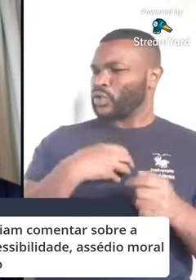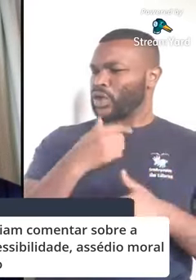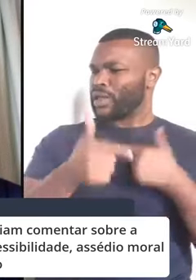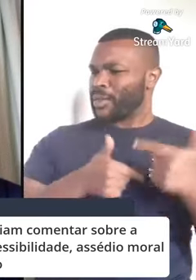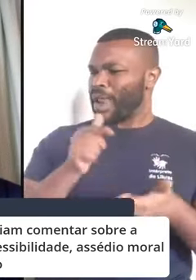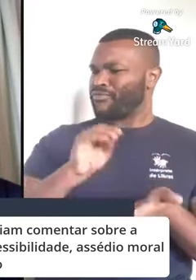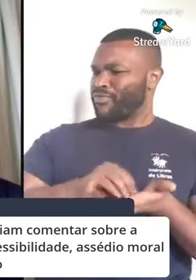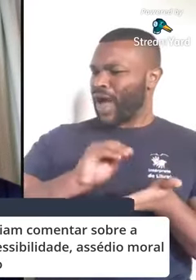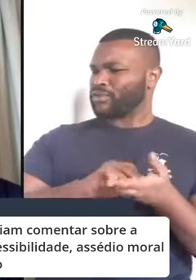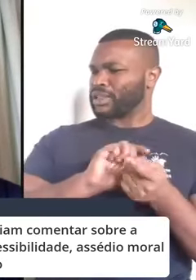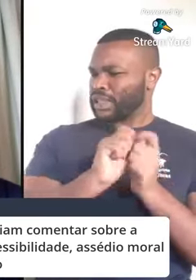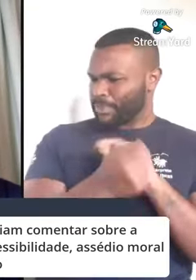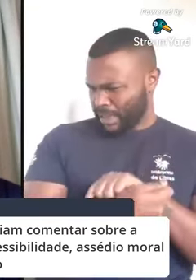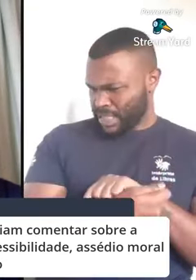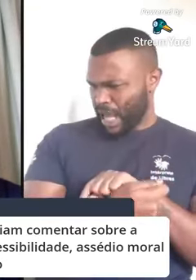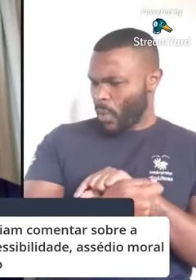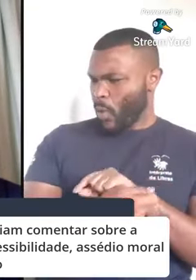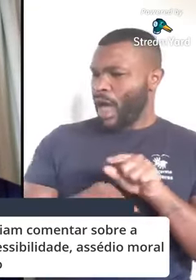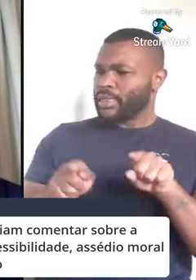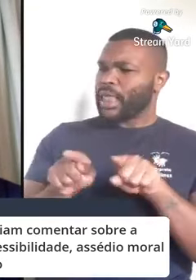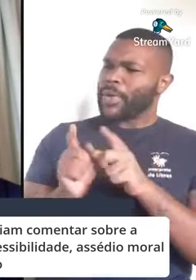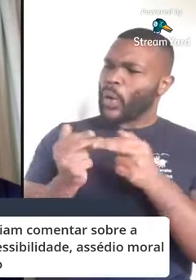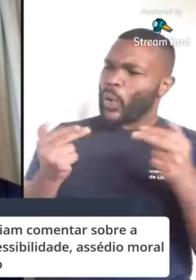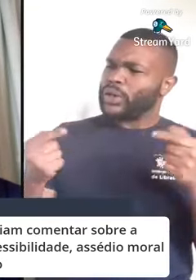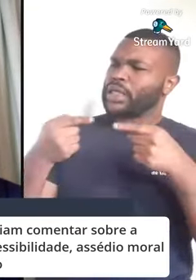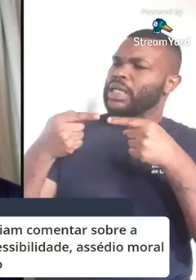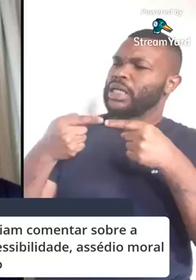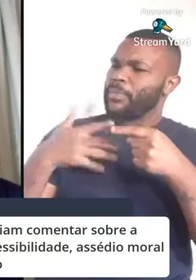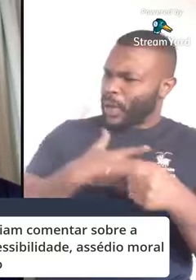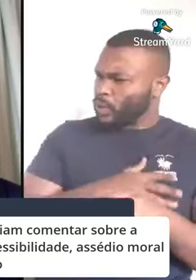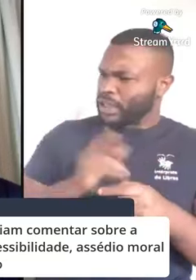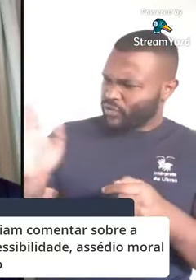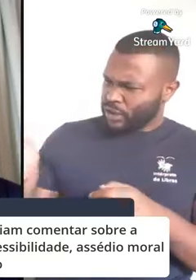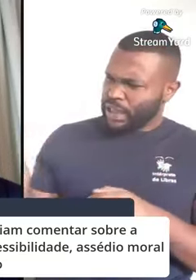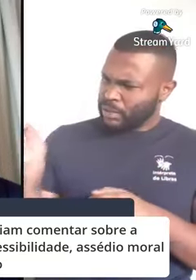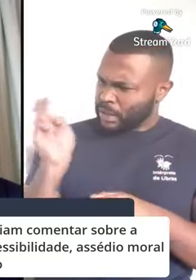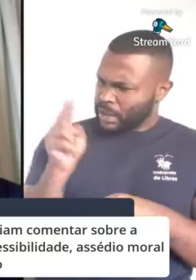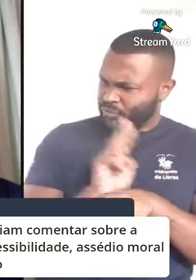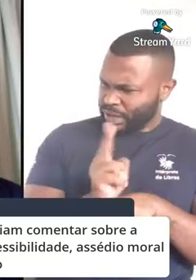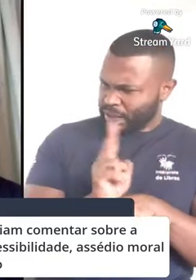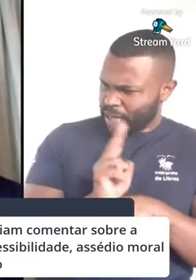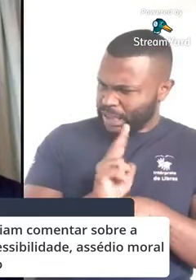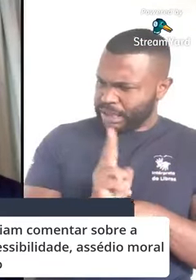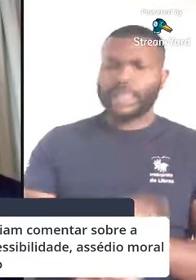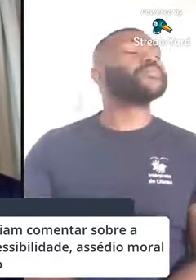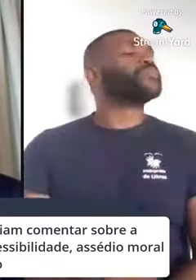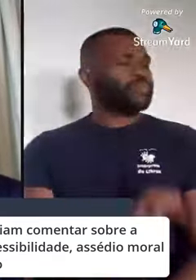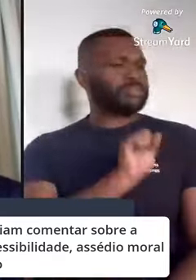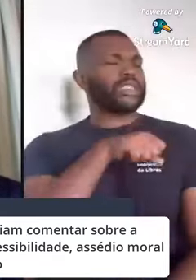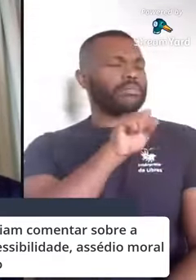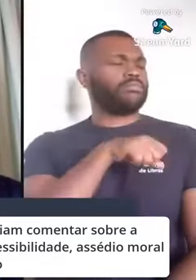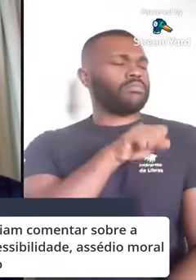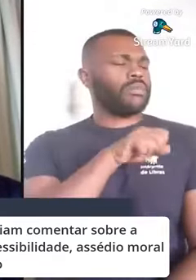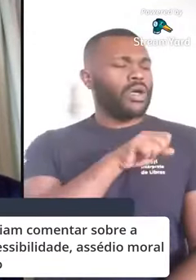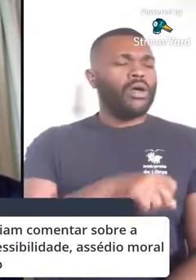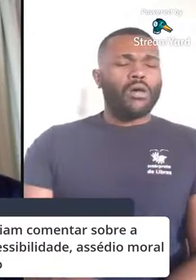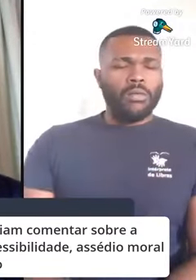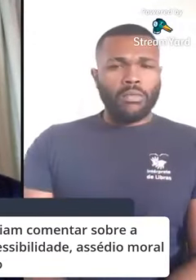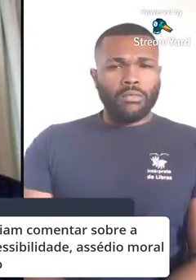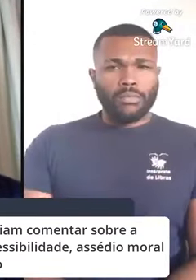e outros atos que possam ser considerados discriminatórios? Sim, fiscalizamos. Se me